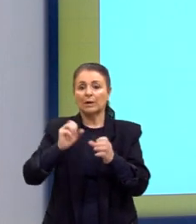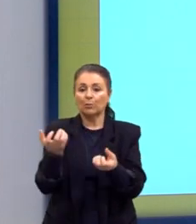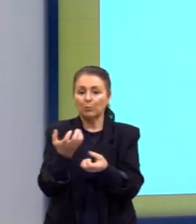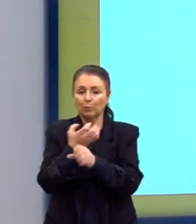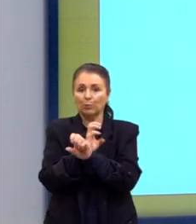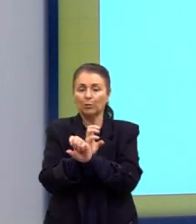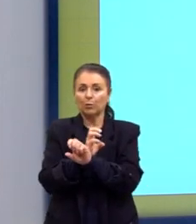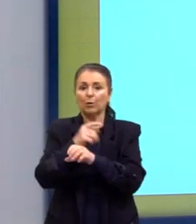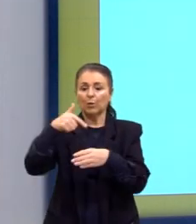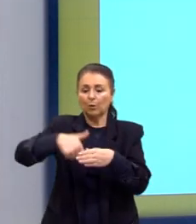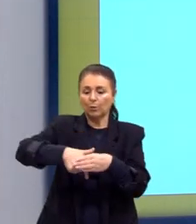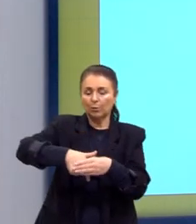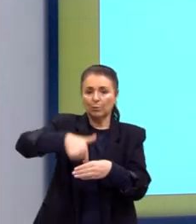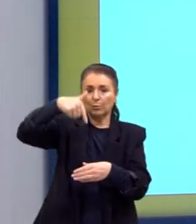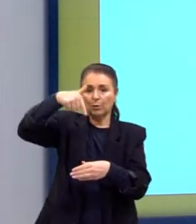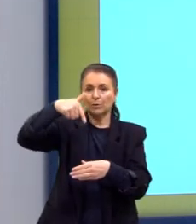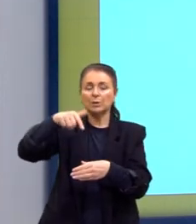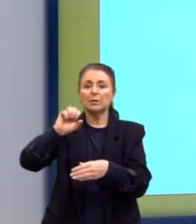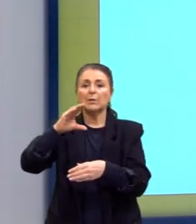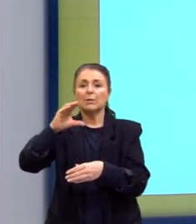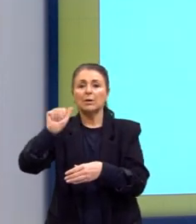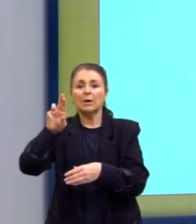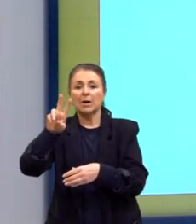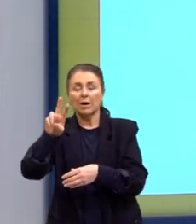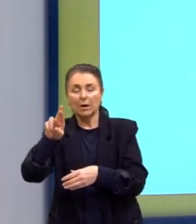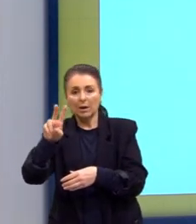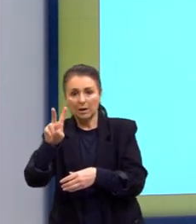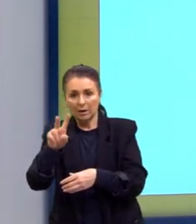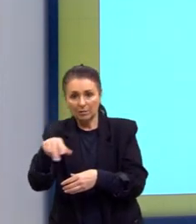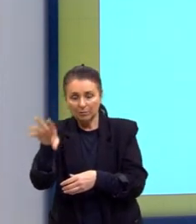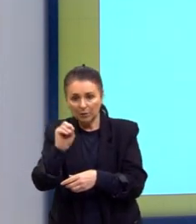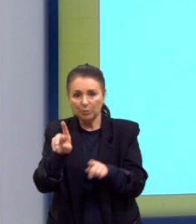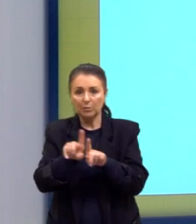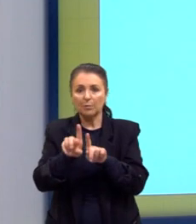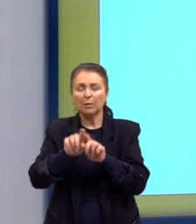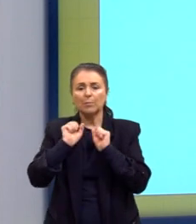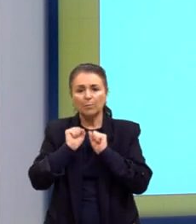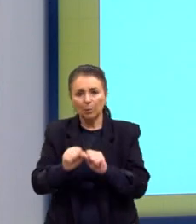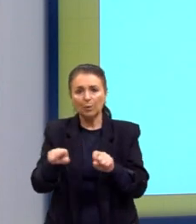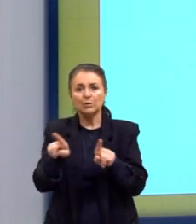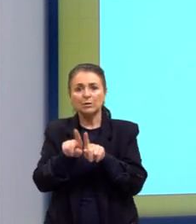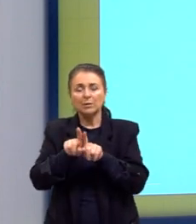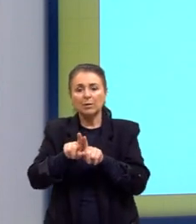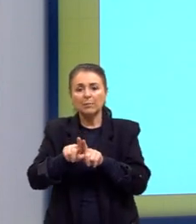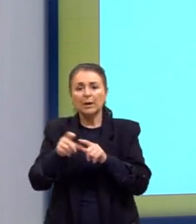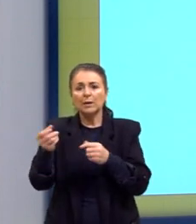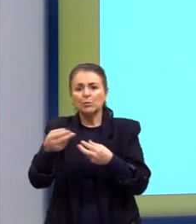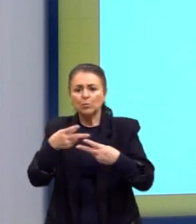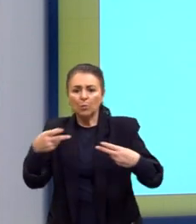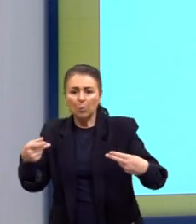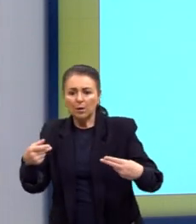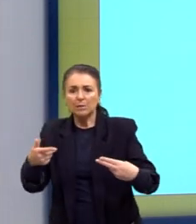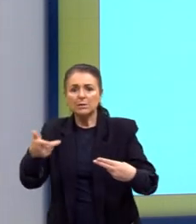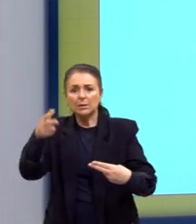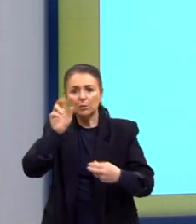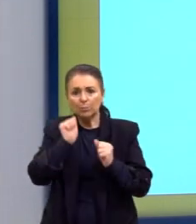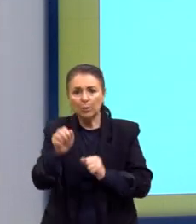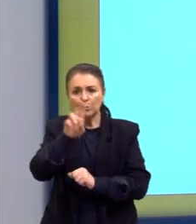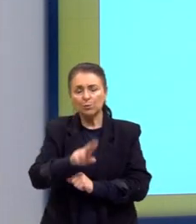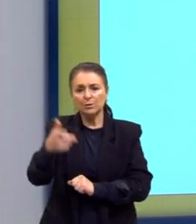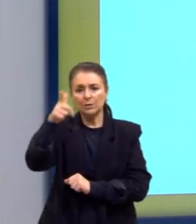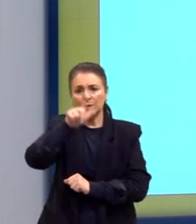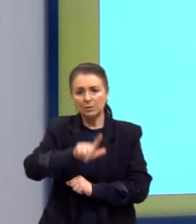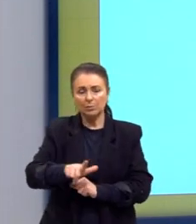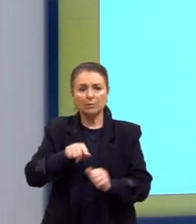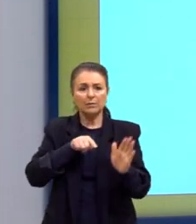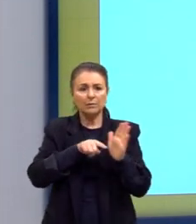como petróleo carvão mineral gás natural ou podem ser obtidas de fontes renováveis e aí entra nossas pesquisas não é